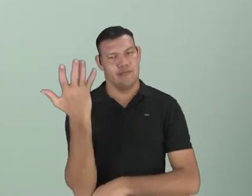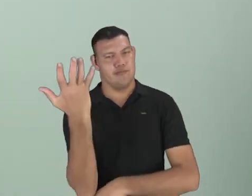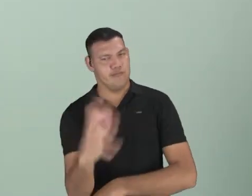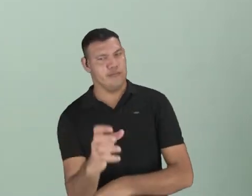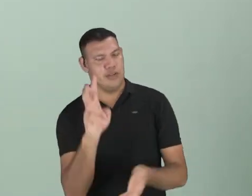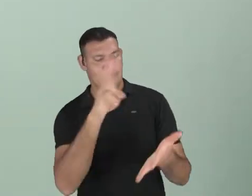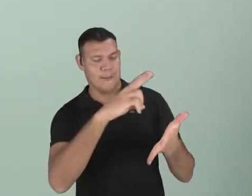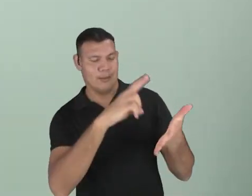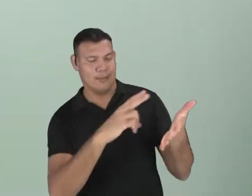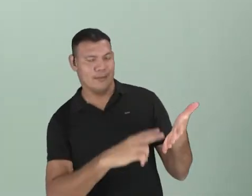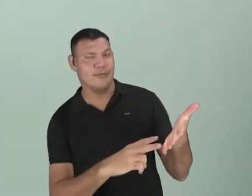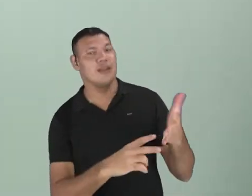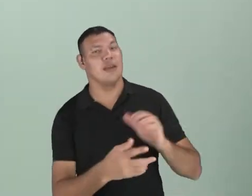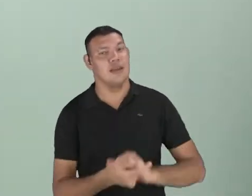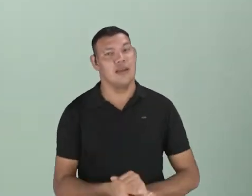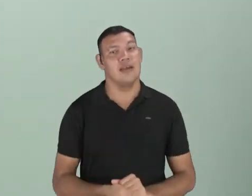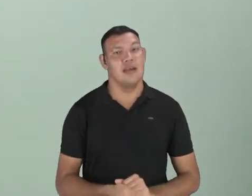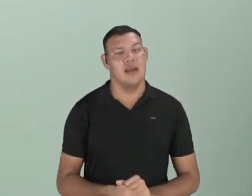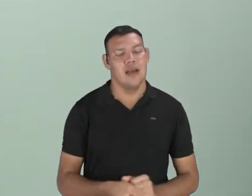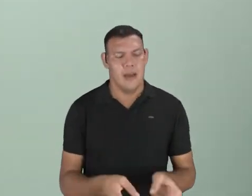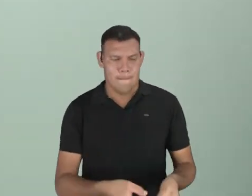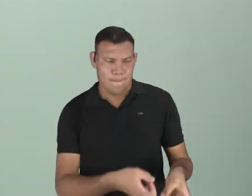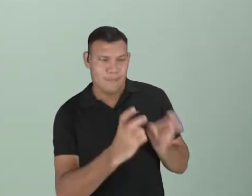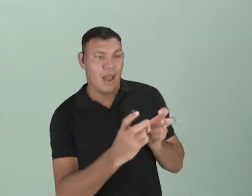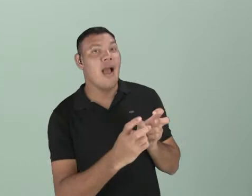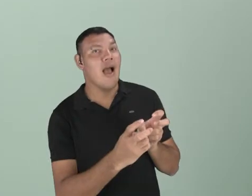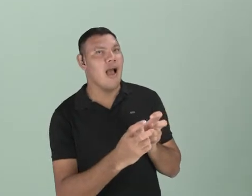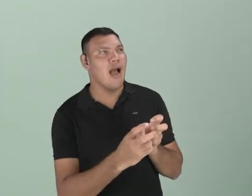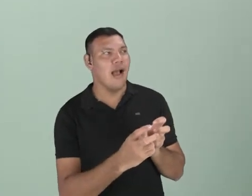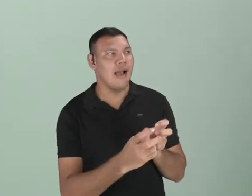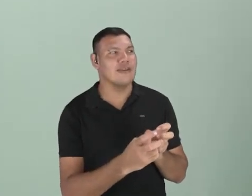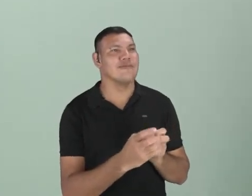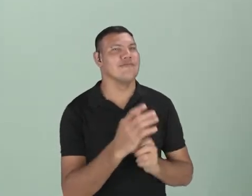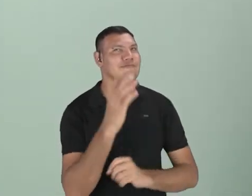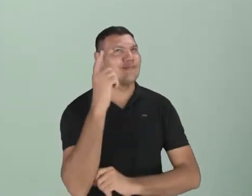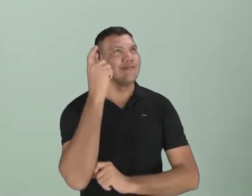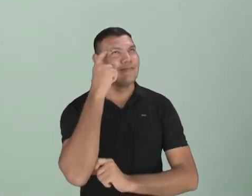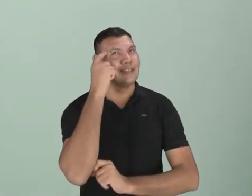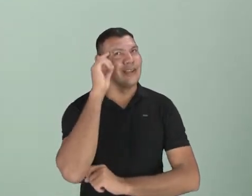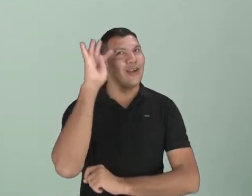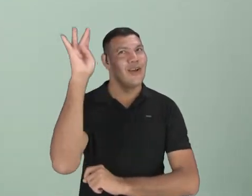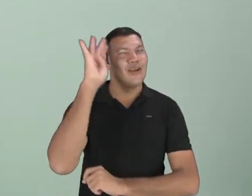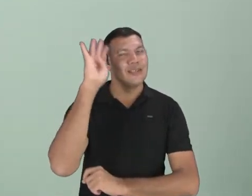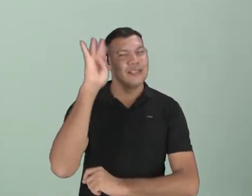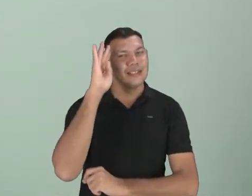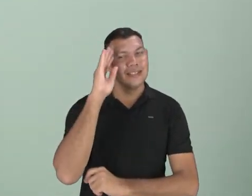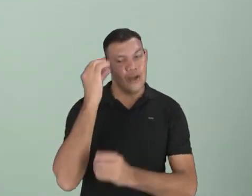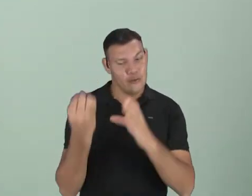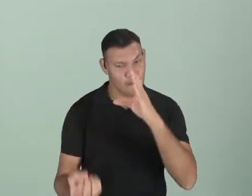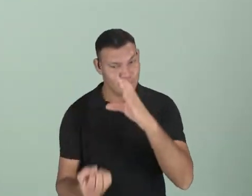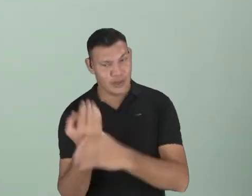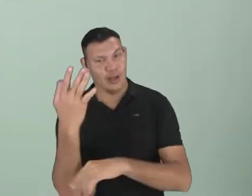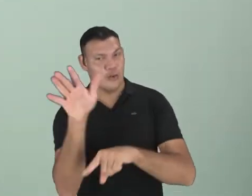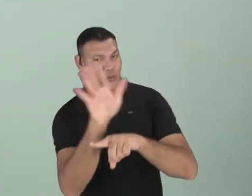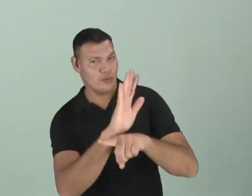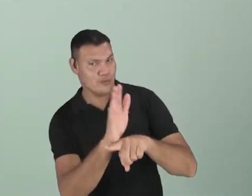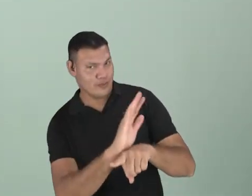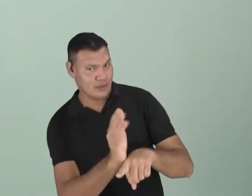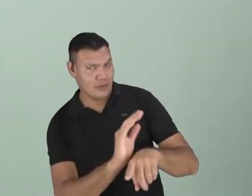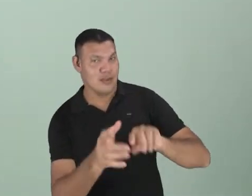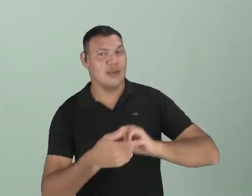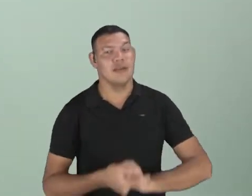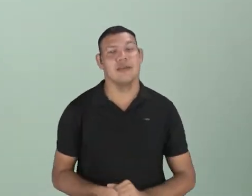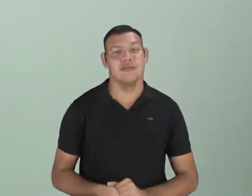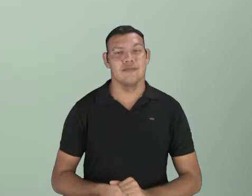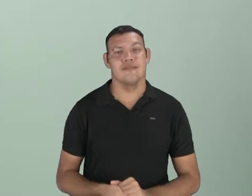fez, as pessoas começaram a ler, começaram a perceber que ele faria mais sucesso ainda nos filmes das séries. Então, todos esses